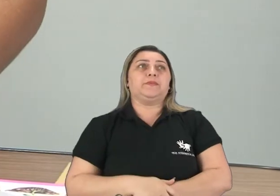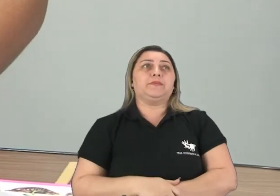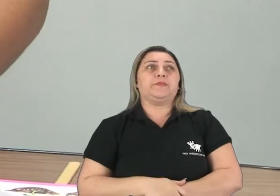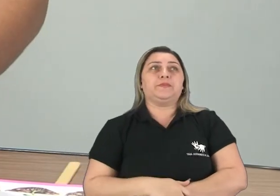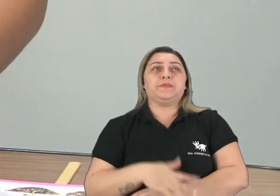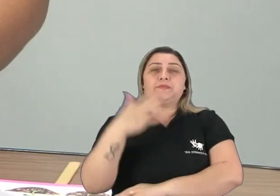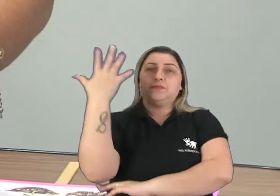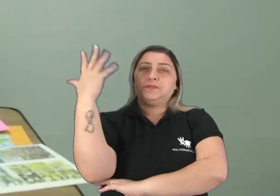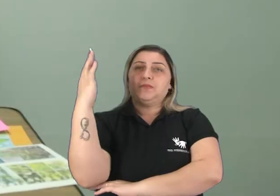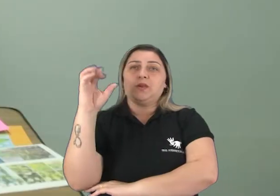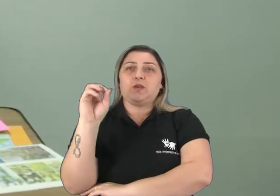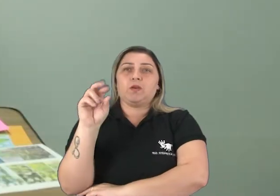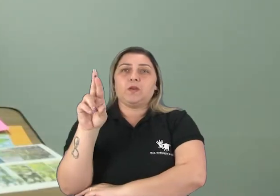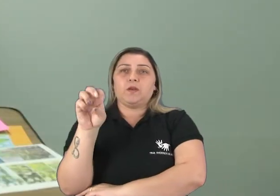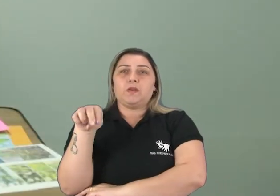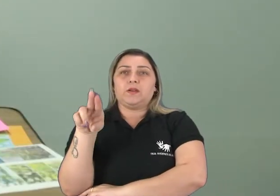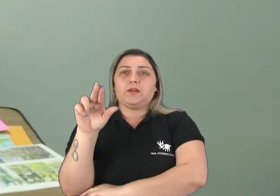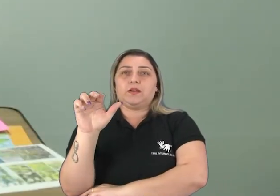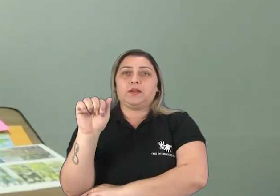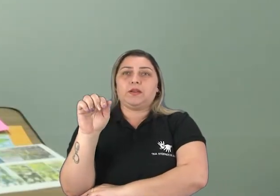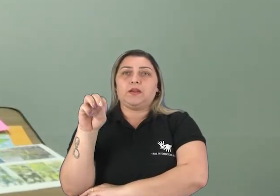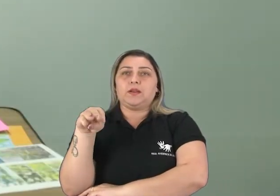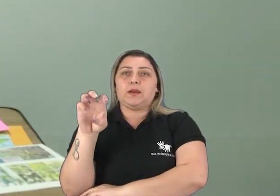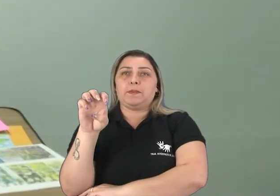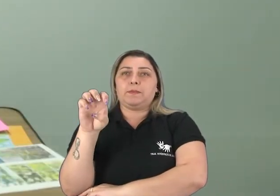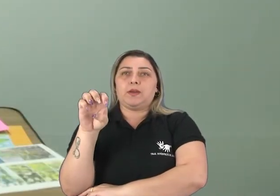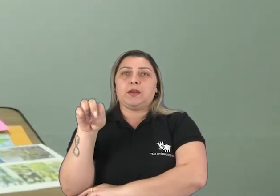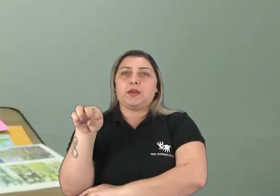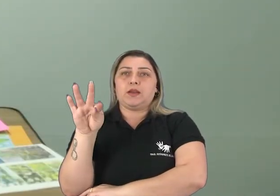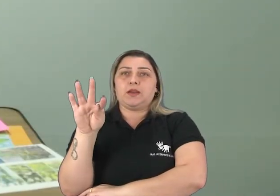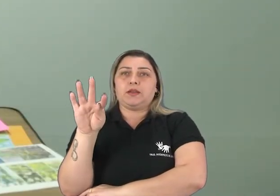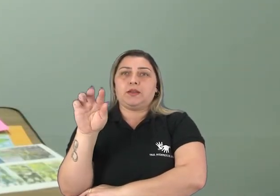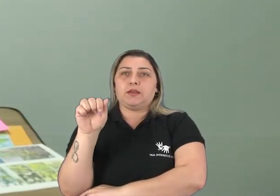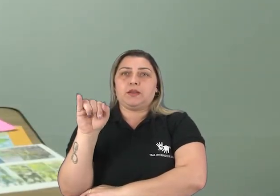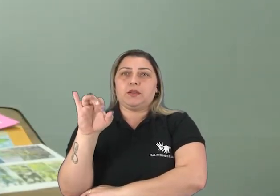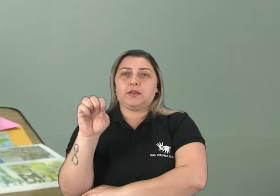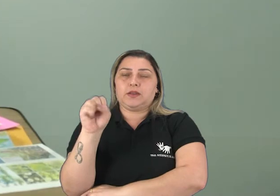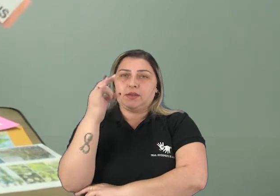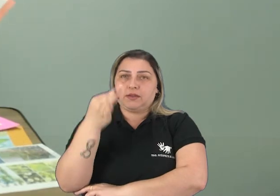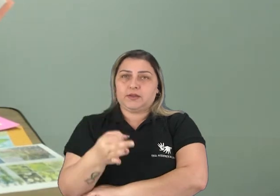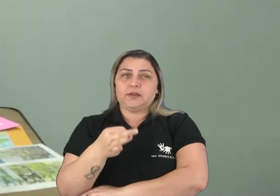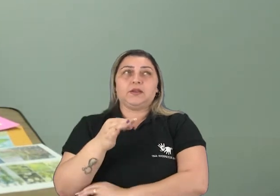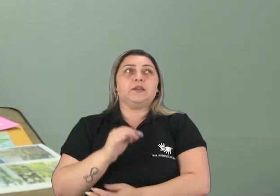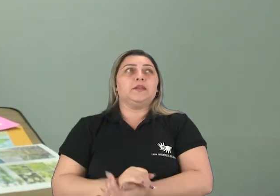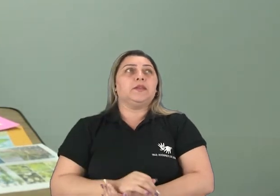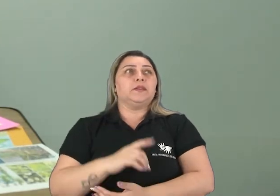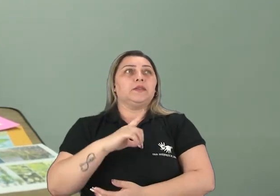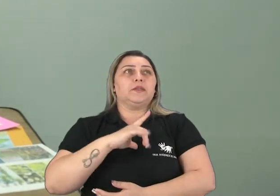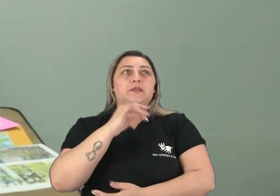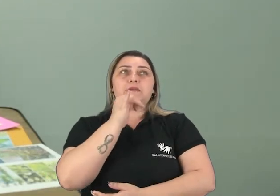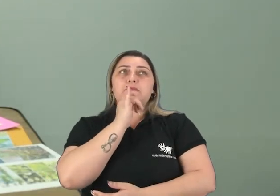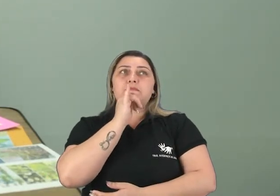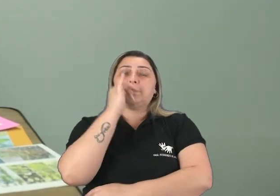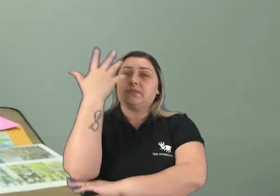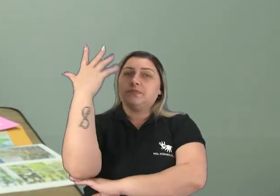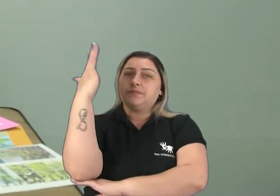plantas ornamentais, certo? Então, aqui nós temos um exemplo de